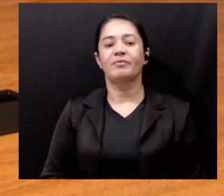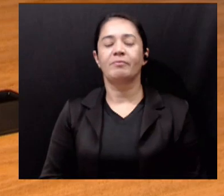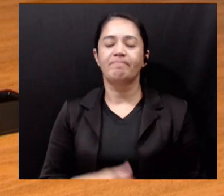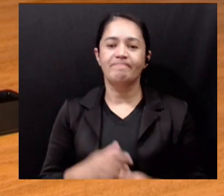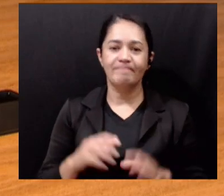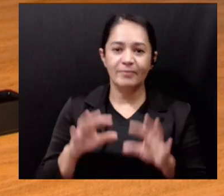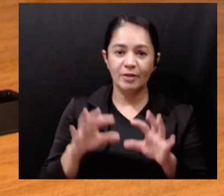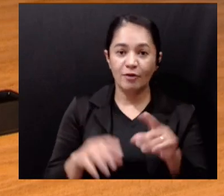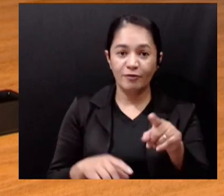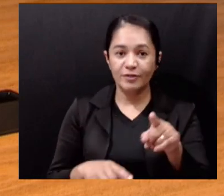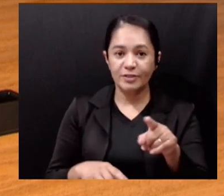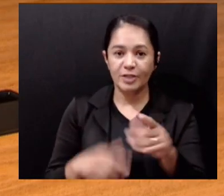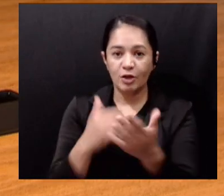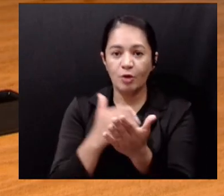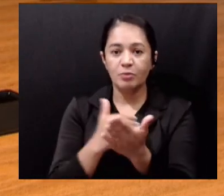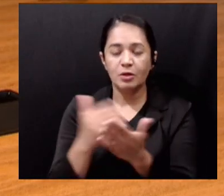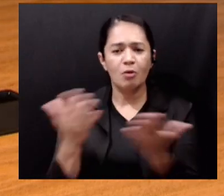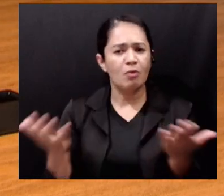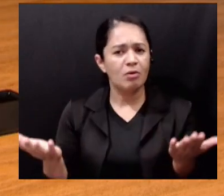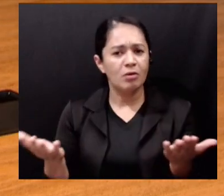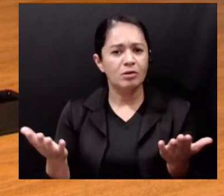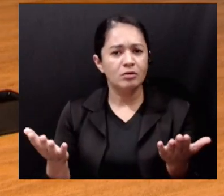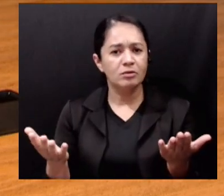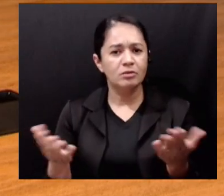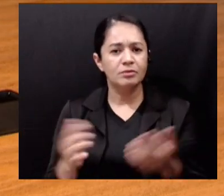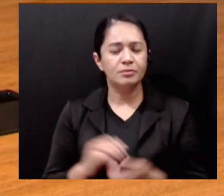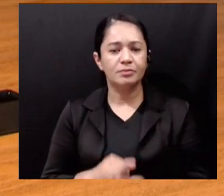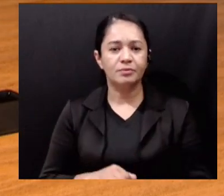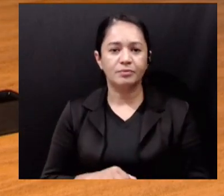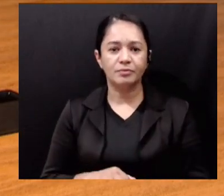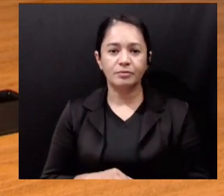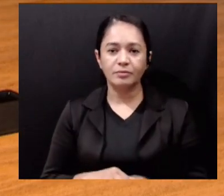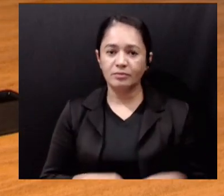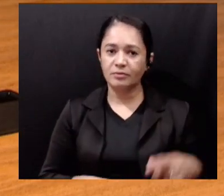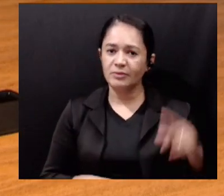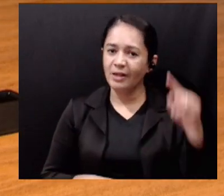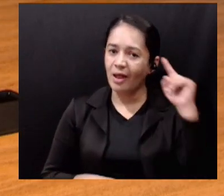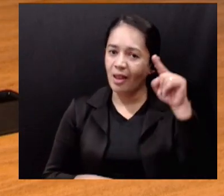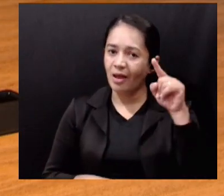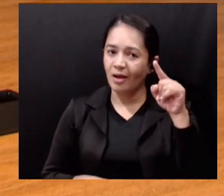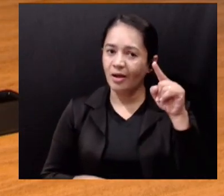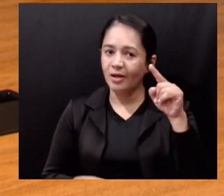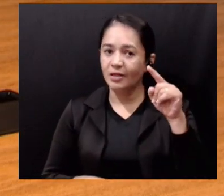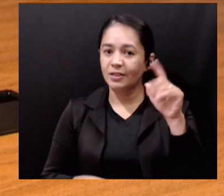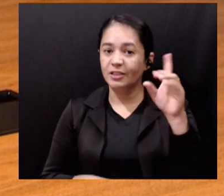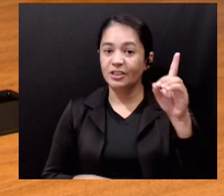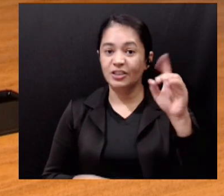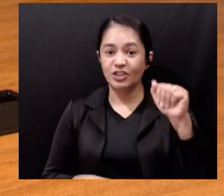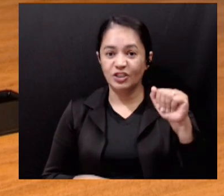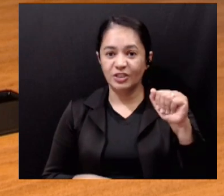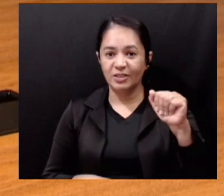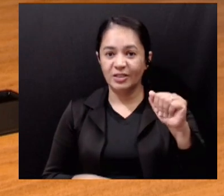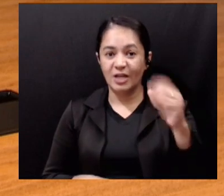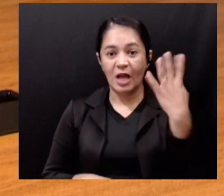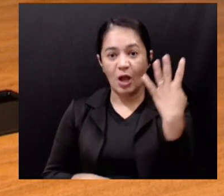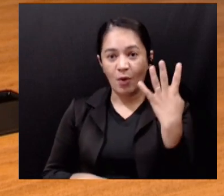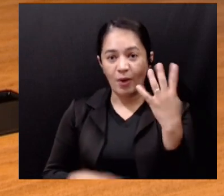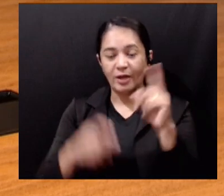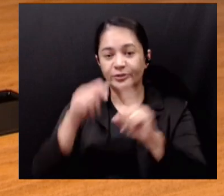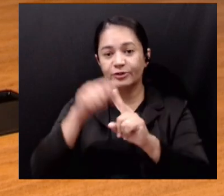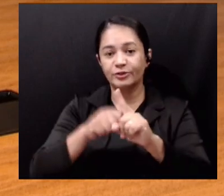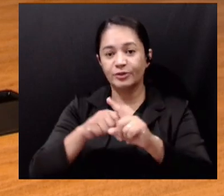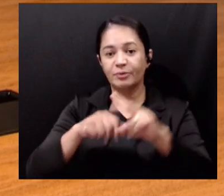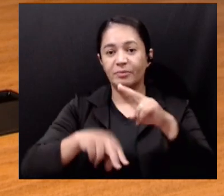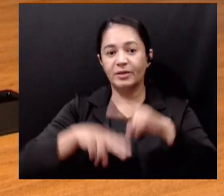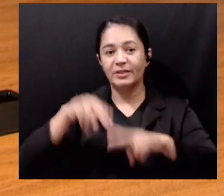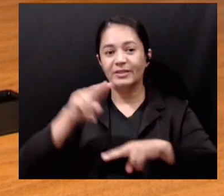quando? A nossa cerimônia lá na NASA é dia 4 de junho, no centro... É